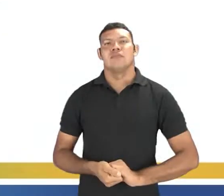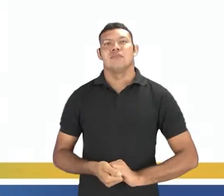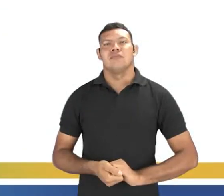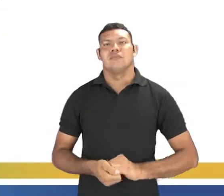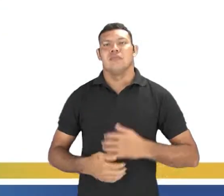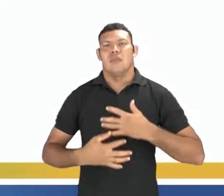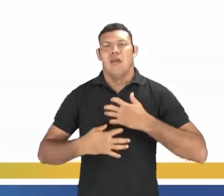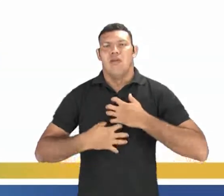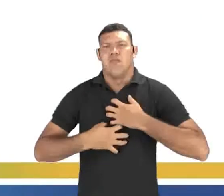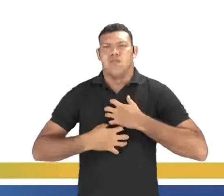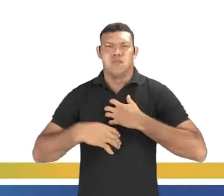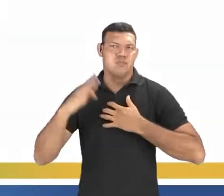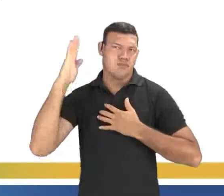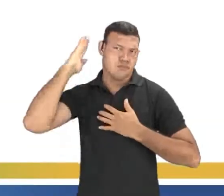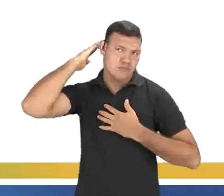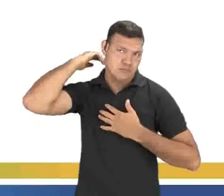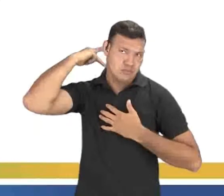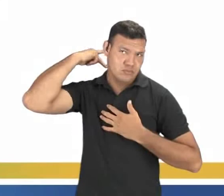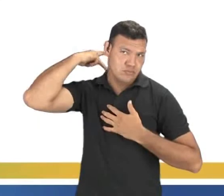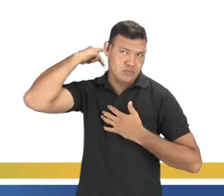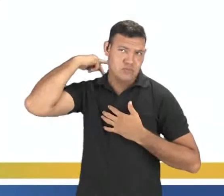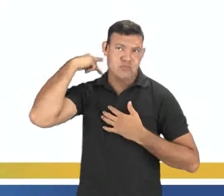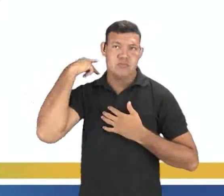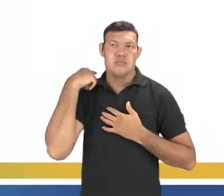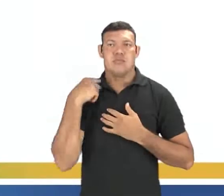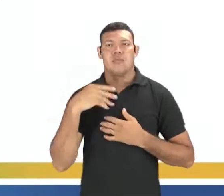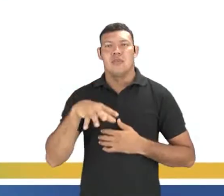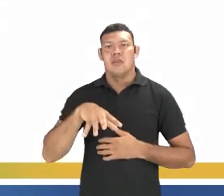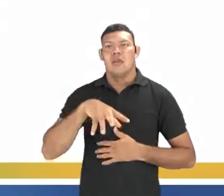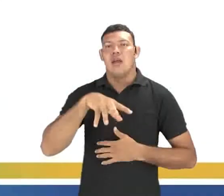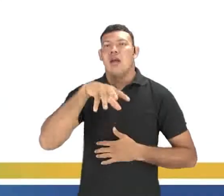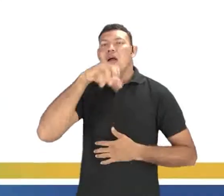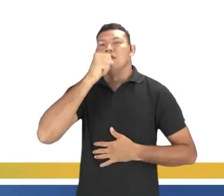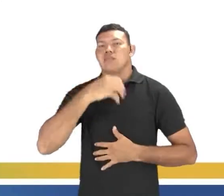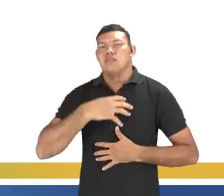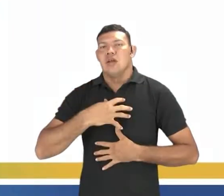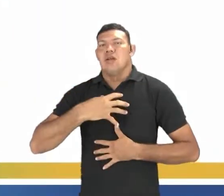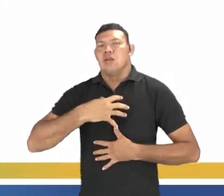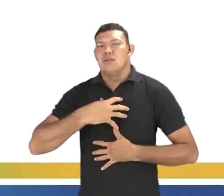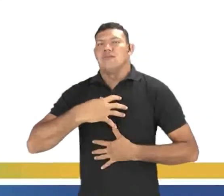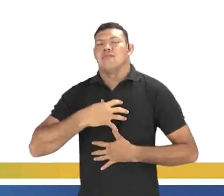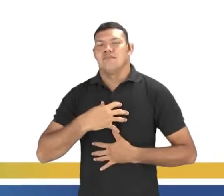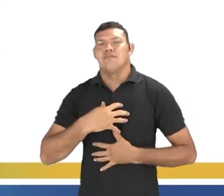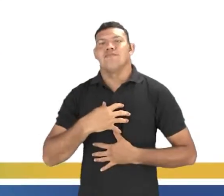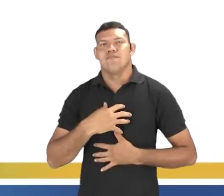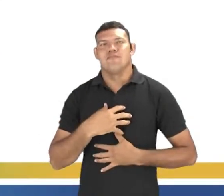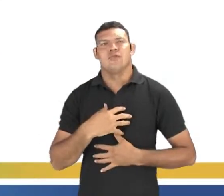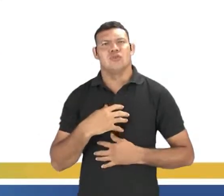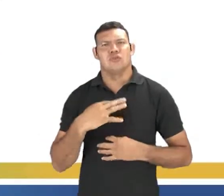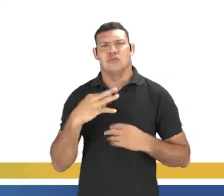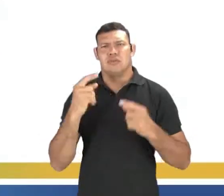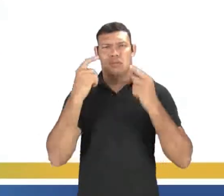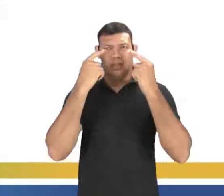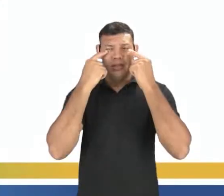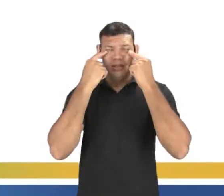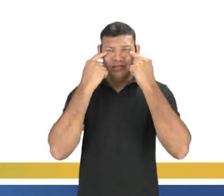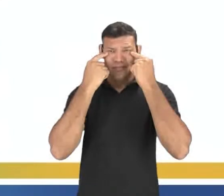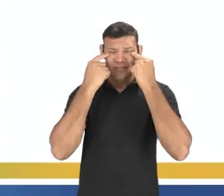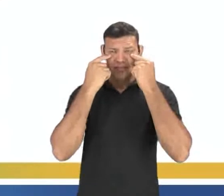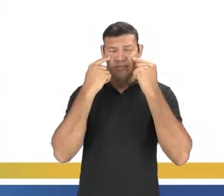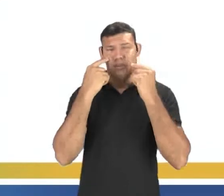enfisema pulmonar, asma, conjuntivite, bronquite, irritação dos olhos e